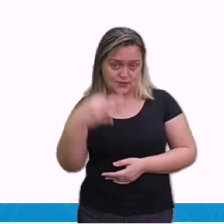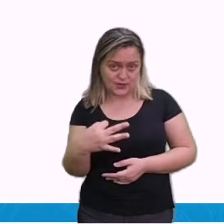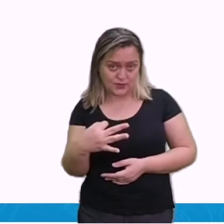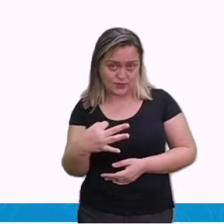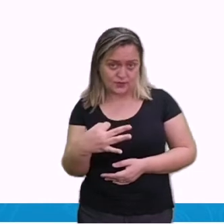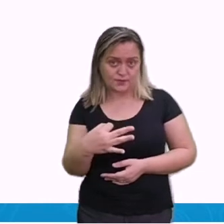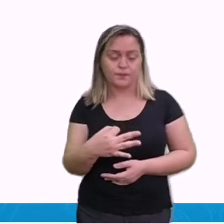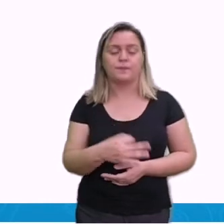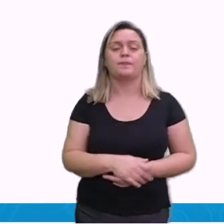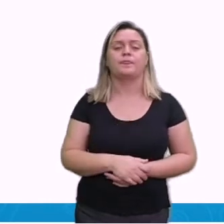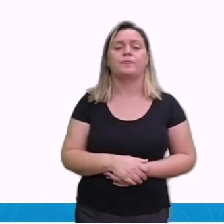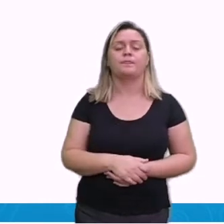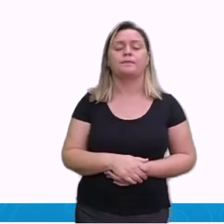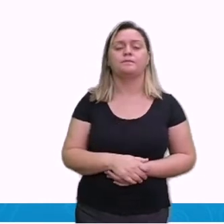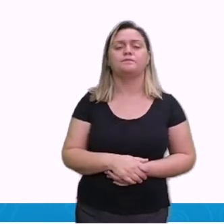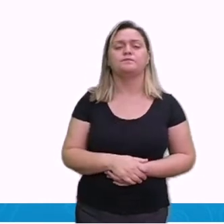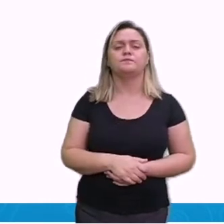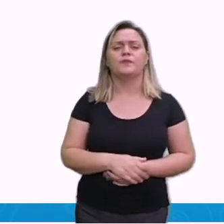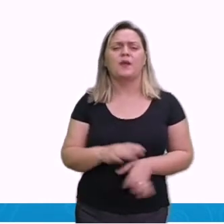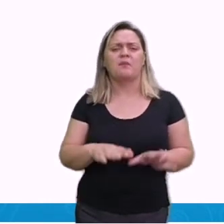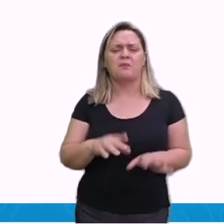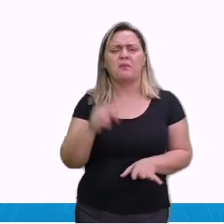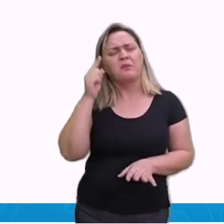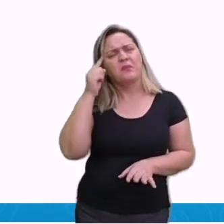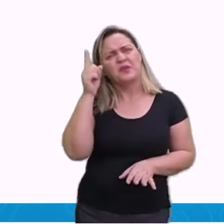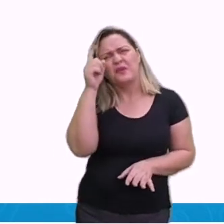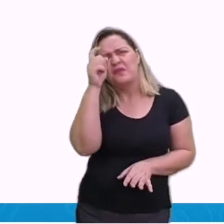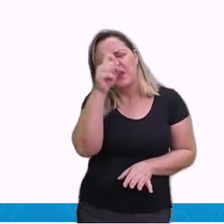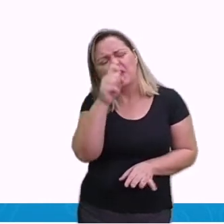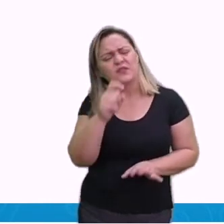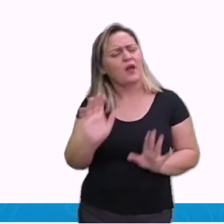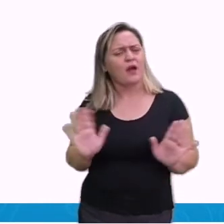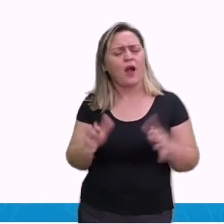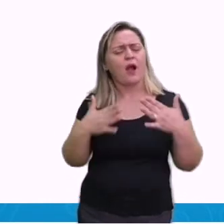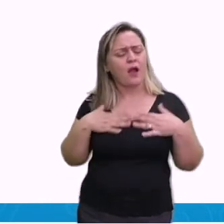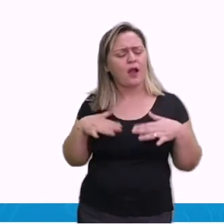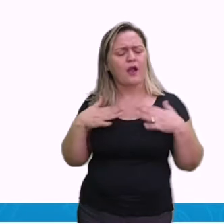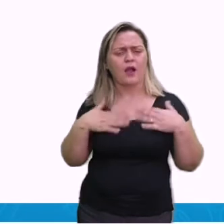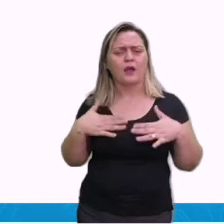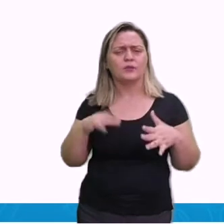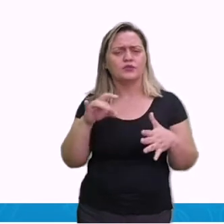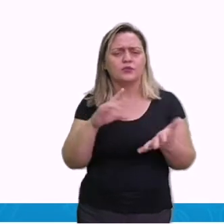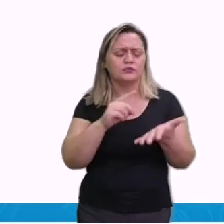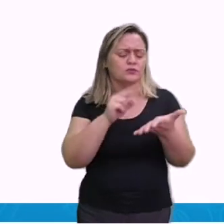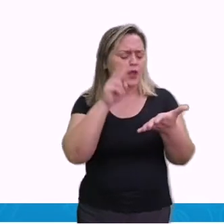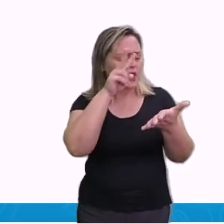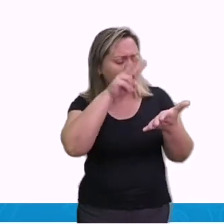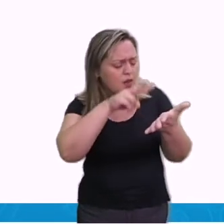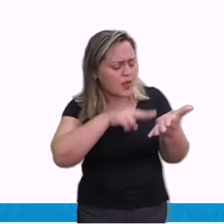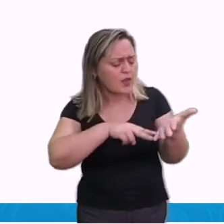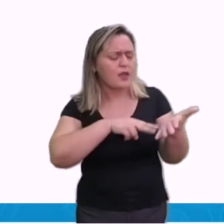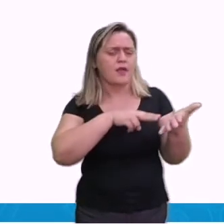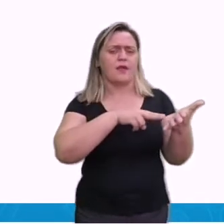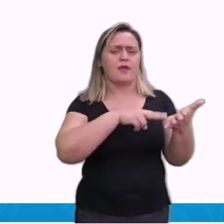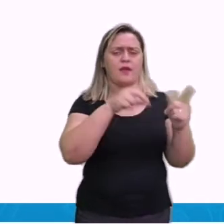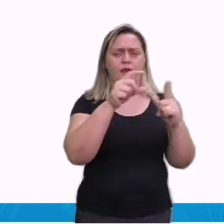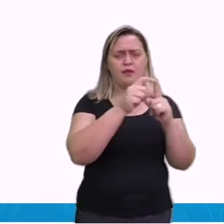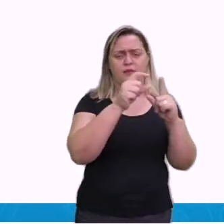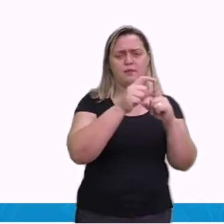à regra, porque senão vocês vão achar que é muito difícil e vocês acabam pensando que não fica legal de fazer, fica